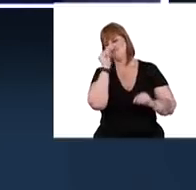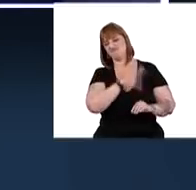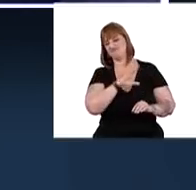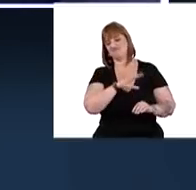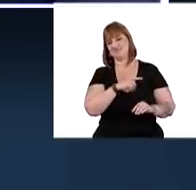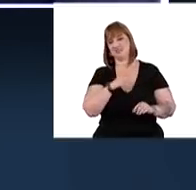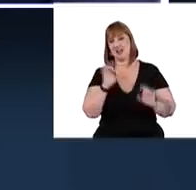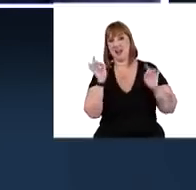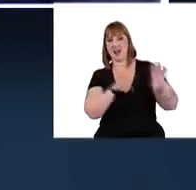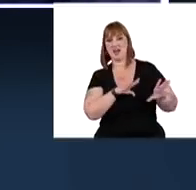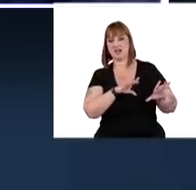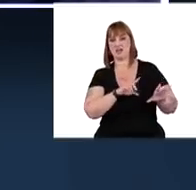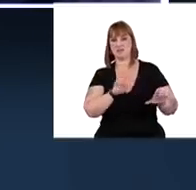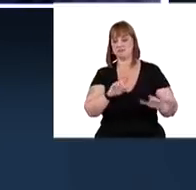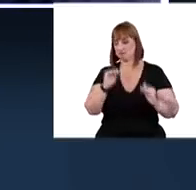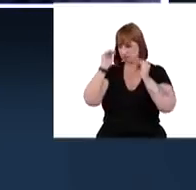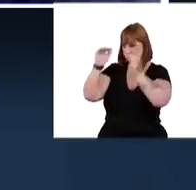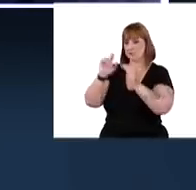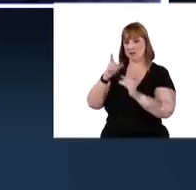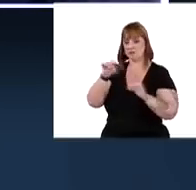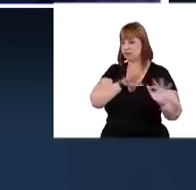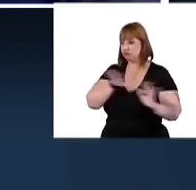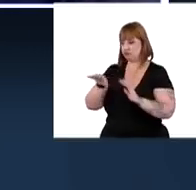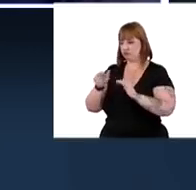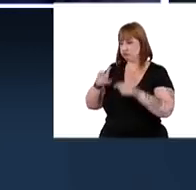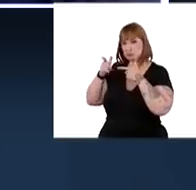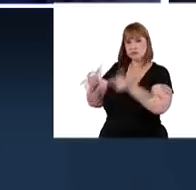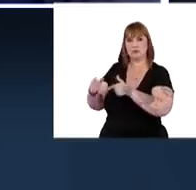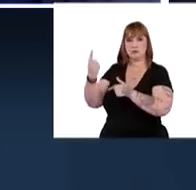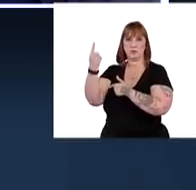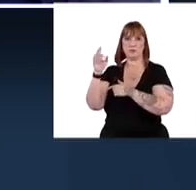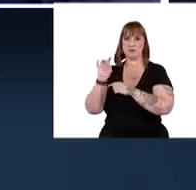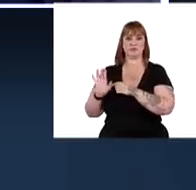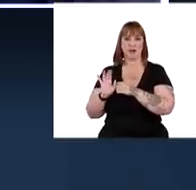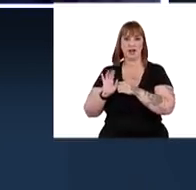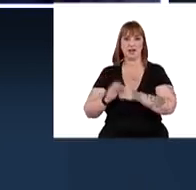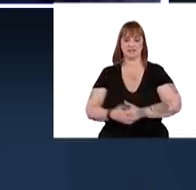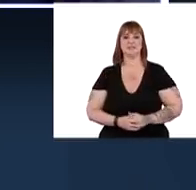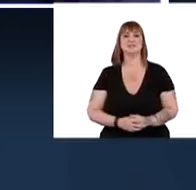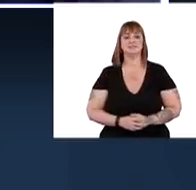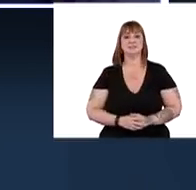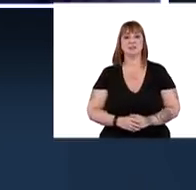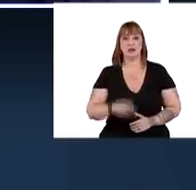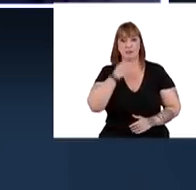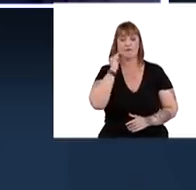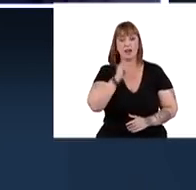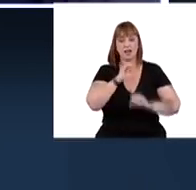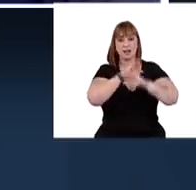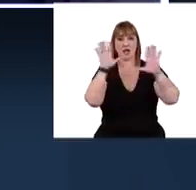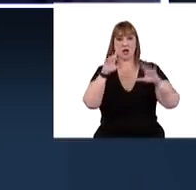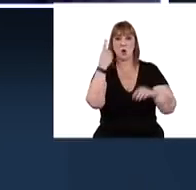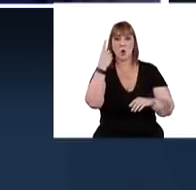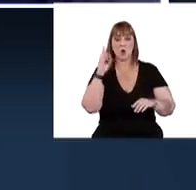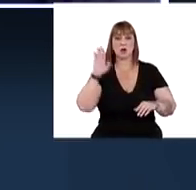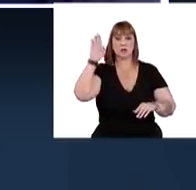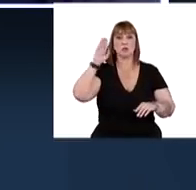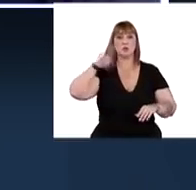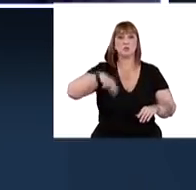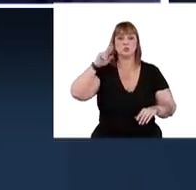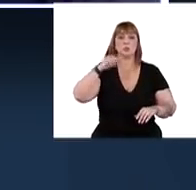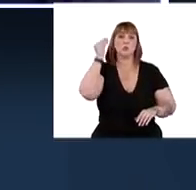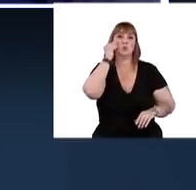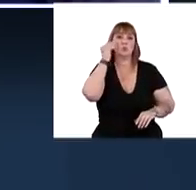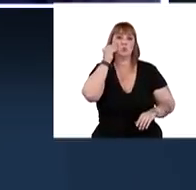prol de apenas uma? Eu vou ser muito claro com você. Um dos candidatos não teve nunca experiência